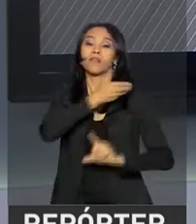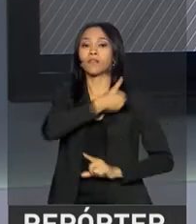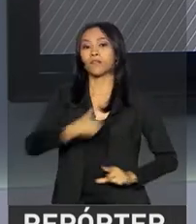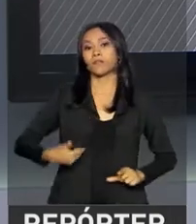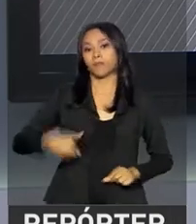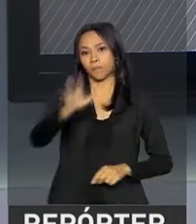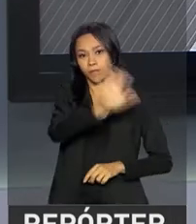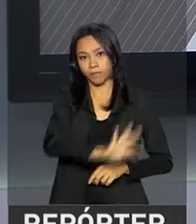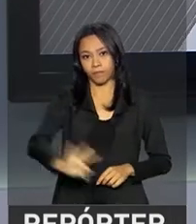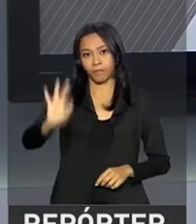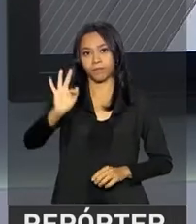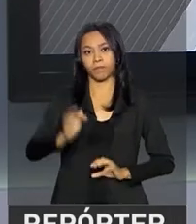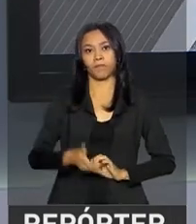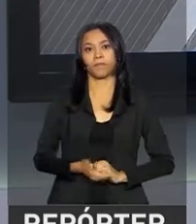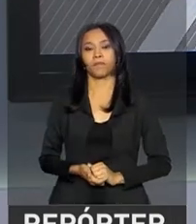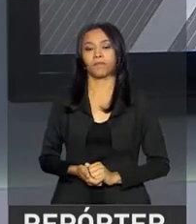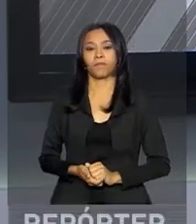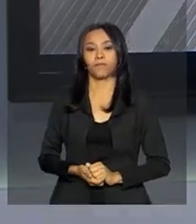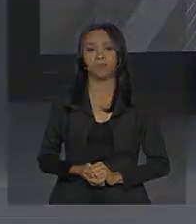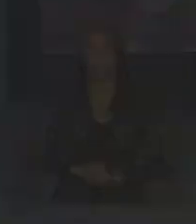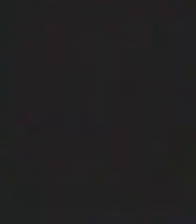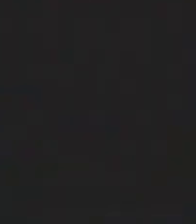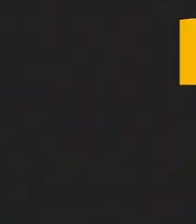nbr a tv do governo federal